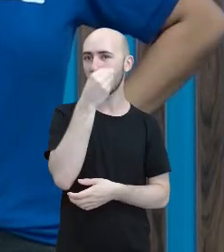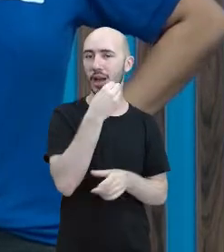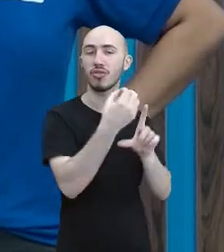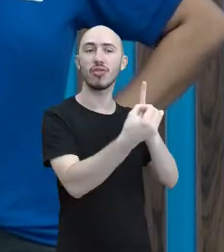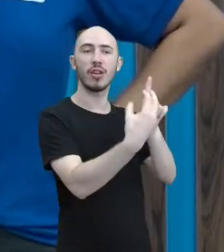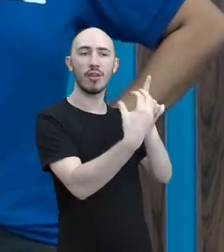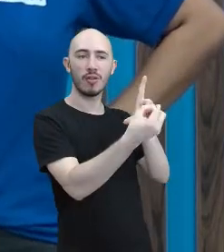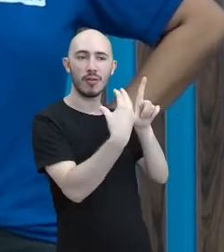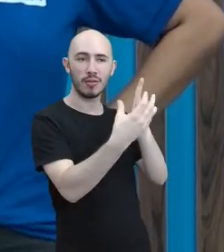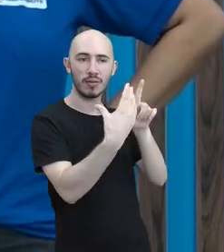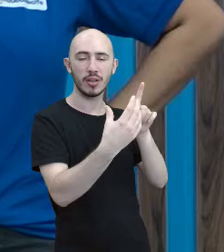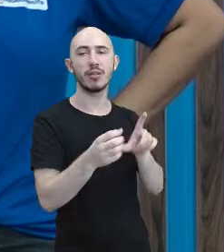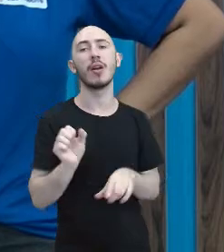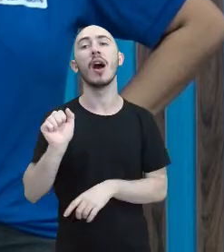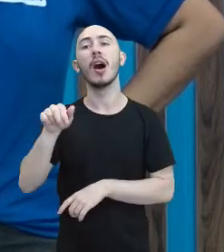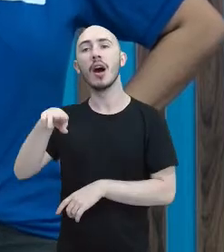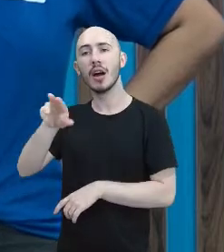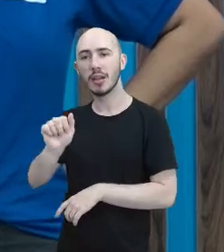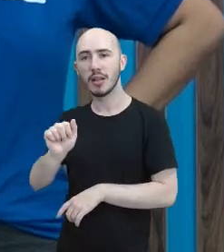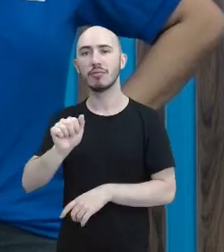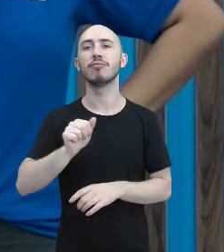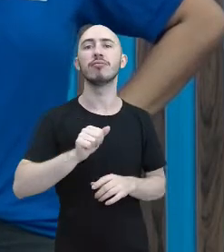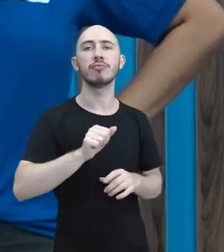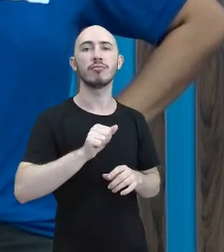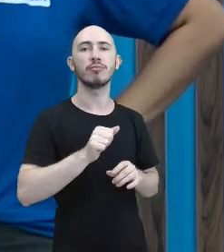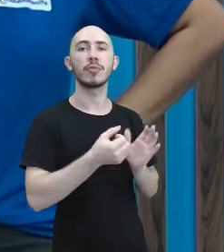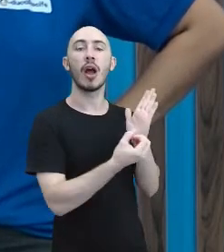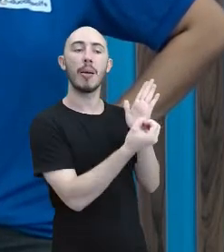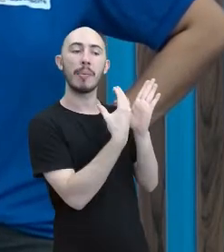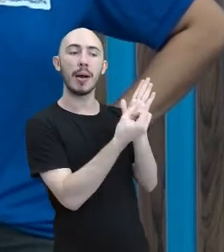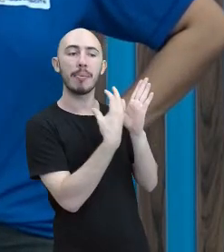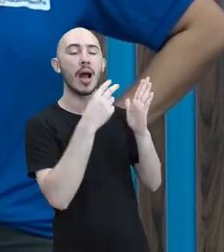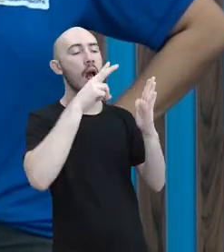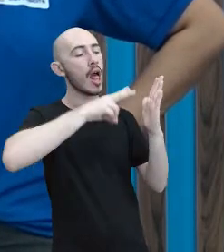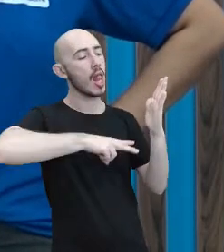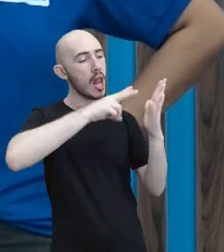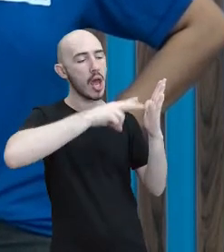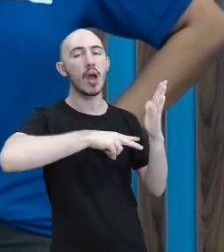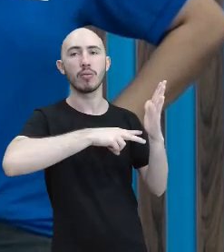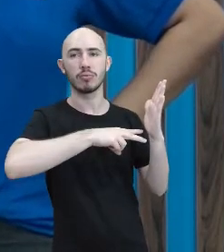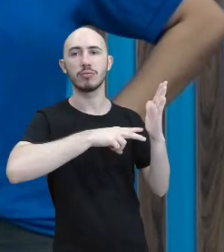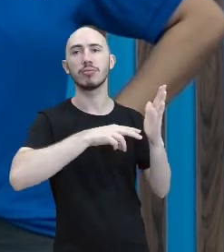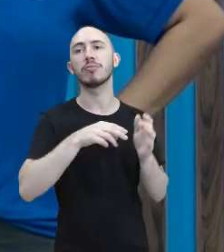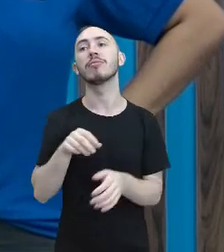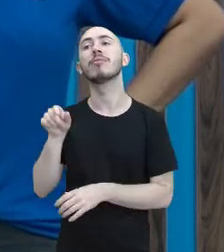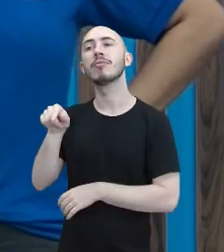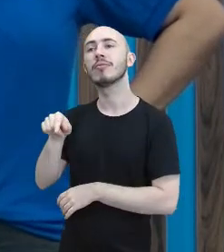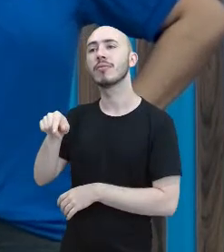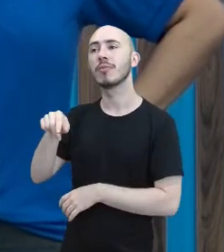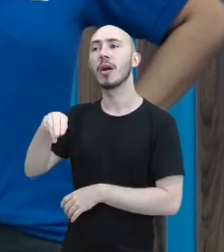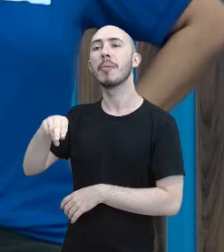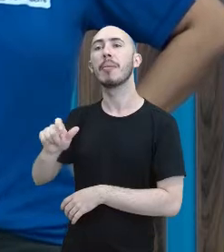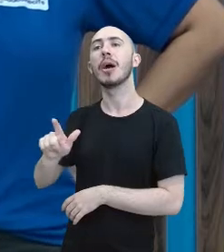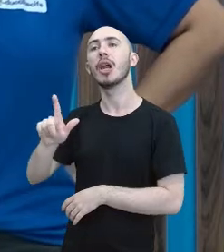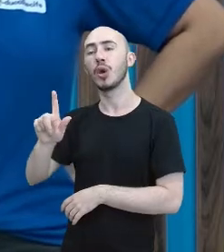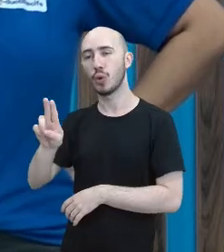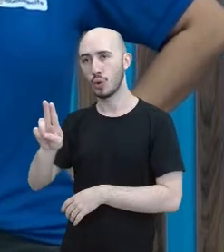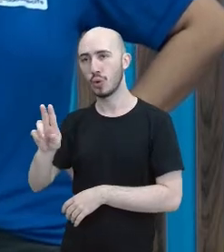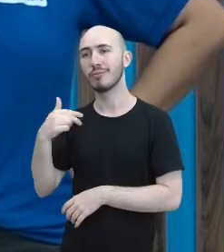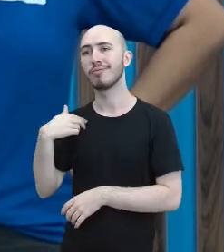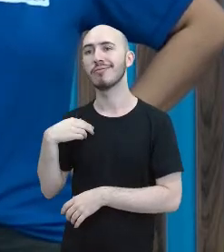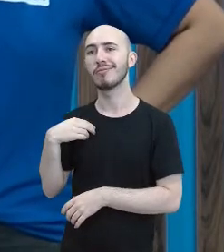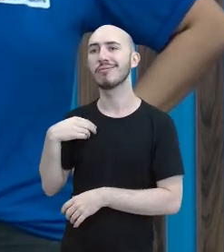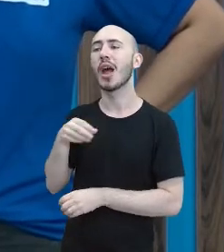Ana leu um tutorial escrito. E Malu ouviu as